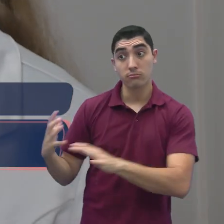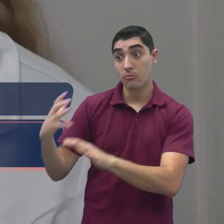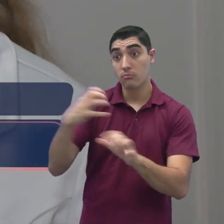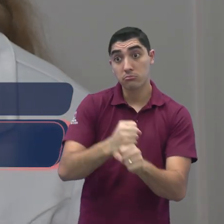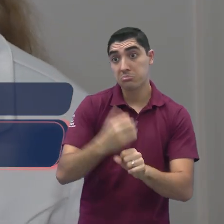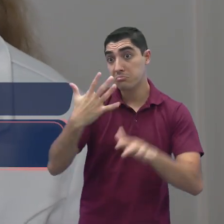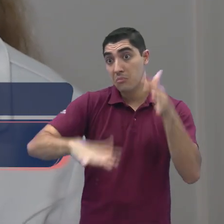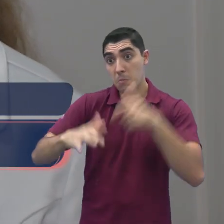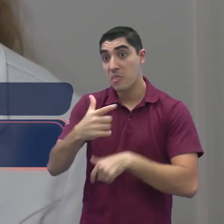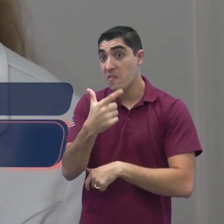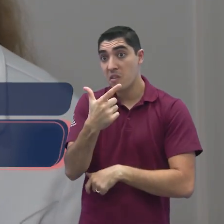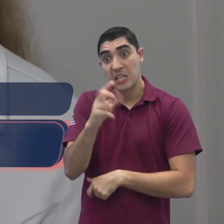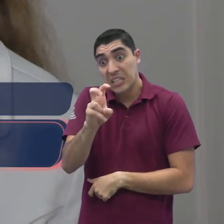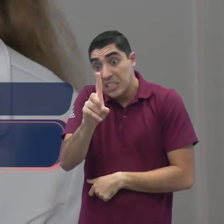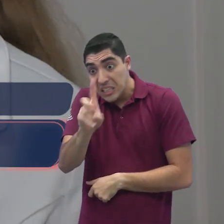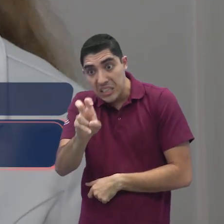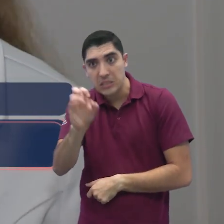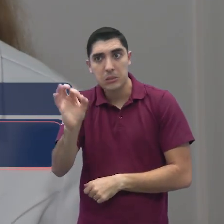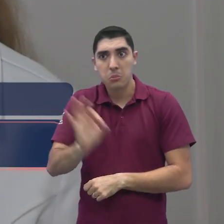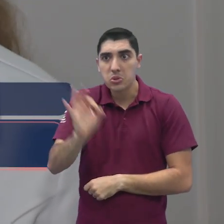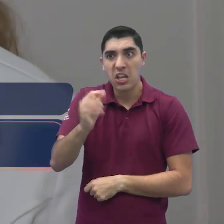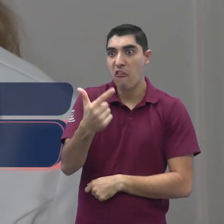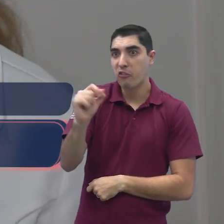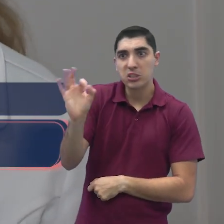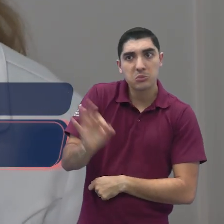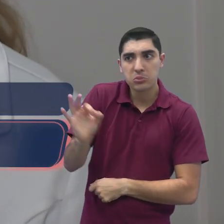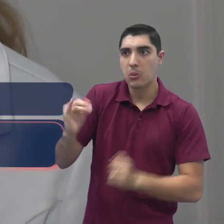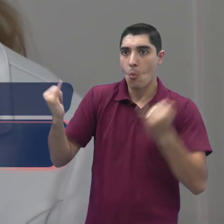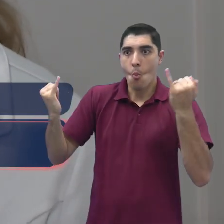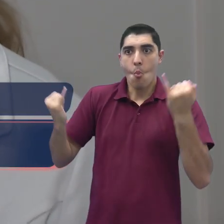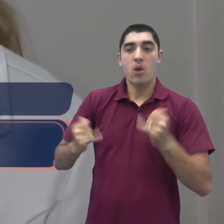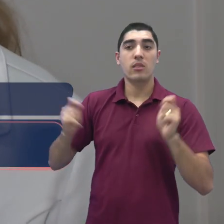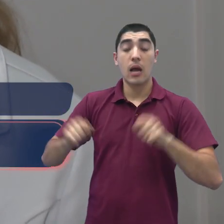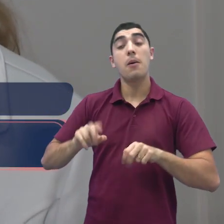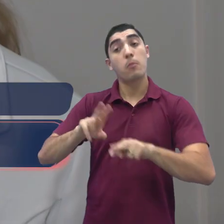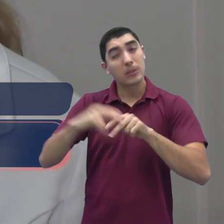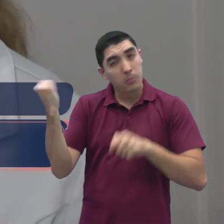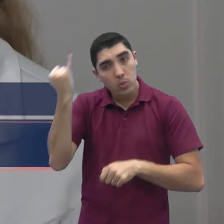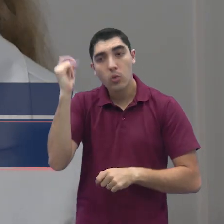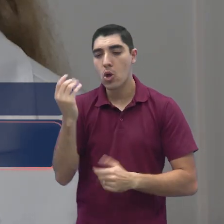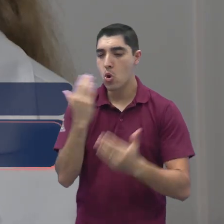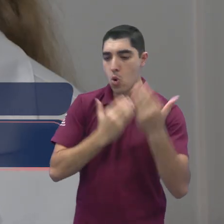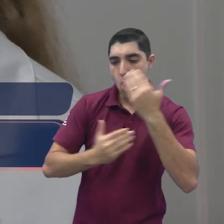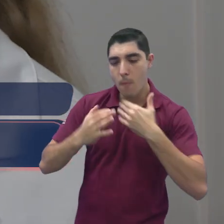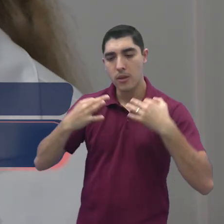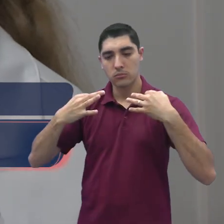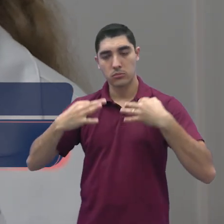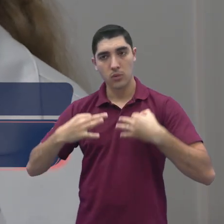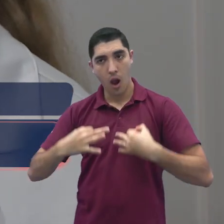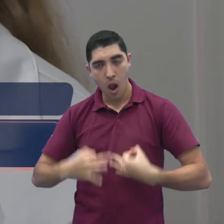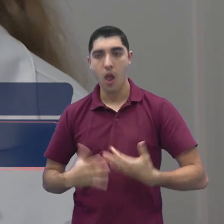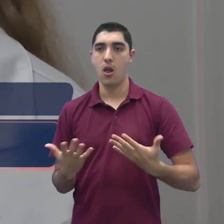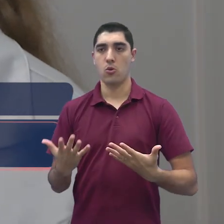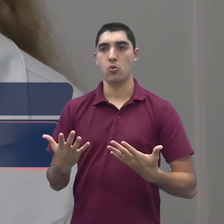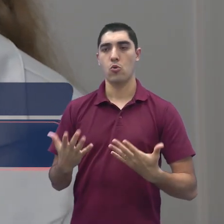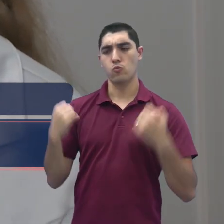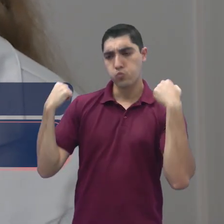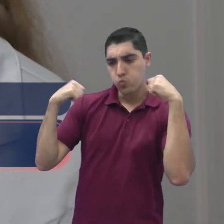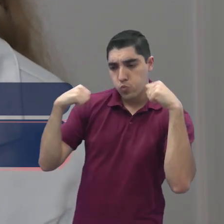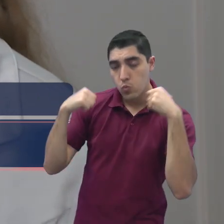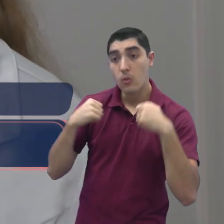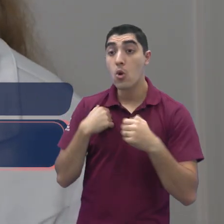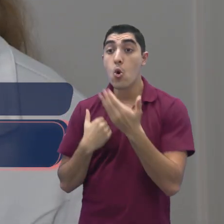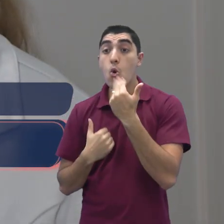ir até 15% de perda de peso ou mais. Então, é importante ter um plano alimentar, um déficit calórico